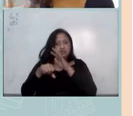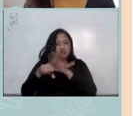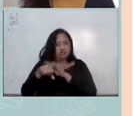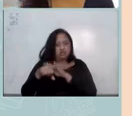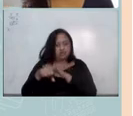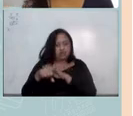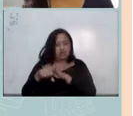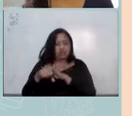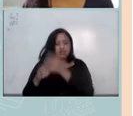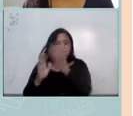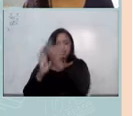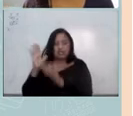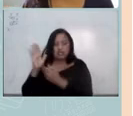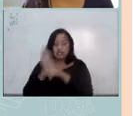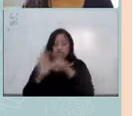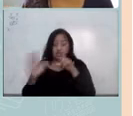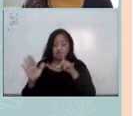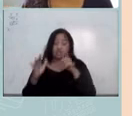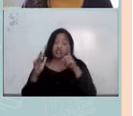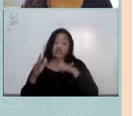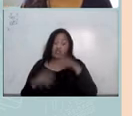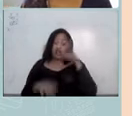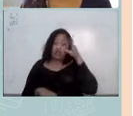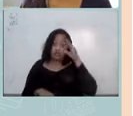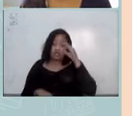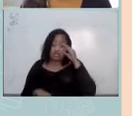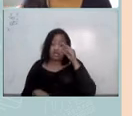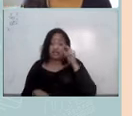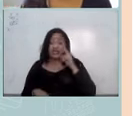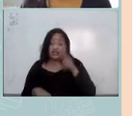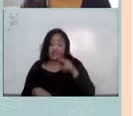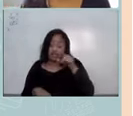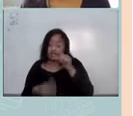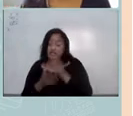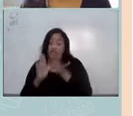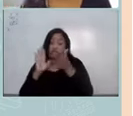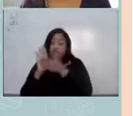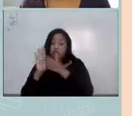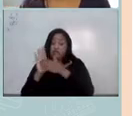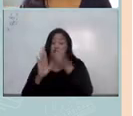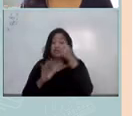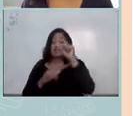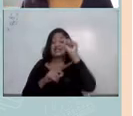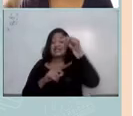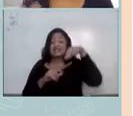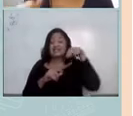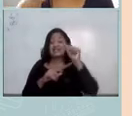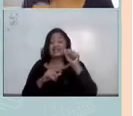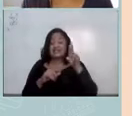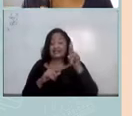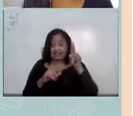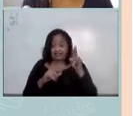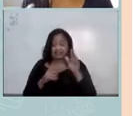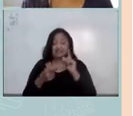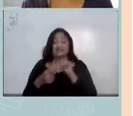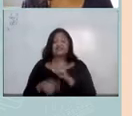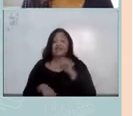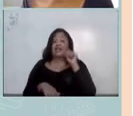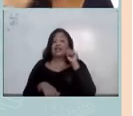Então, é interessante também, se vocês tiverem curiosidade, dar uma olhada lá no site do projeto do Programa SANAR, tá? E